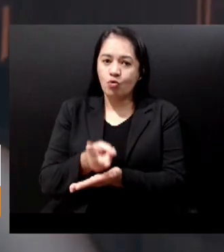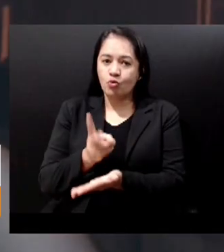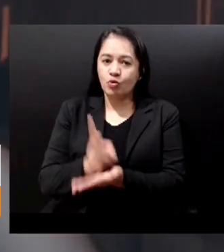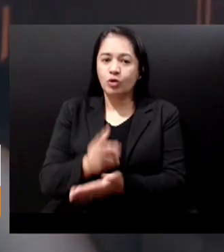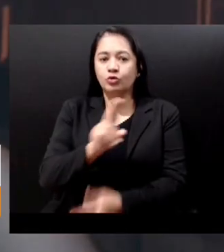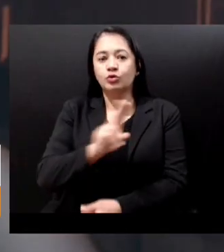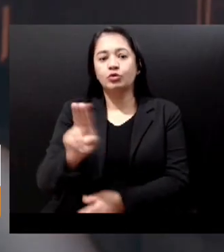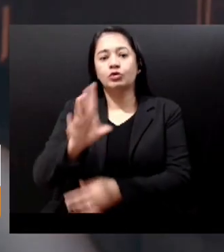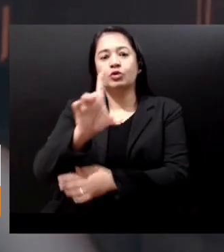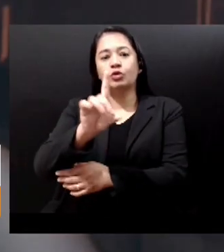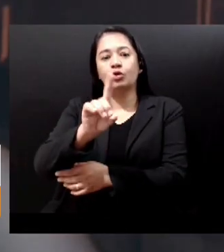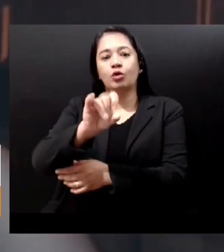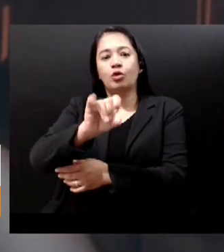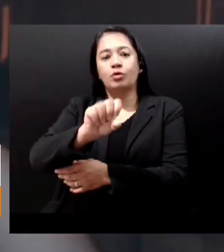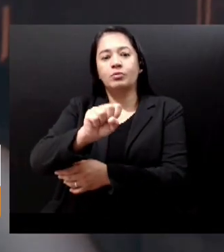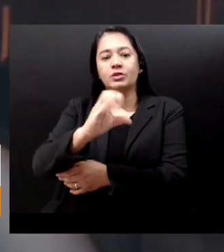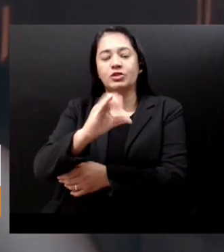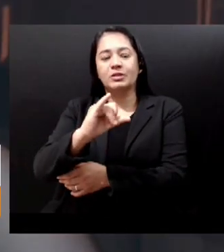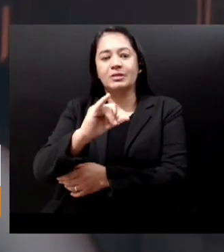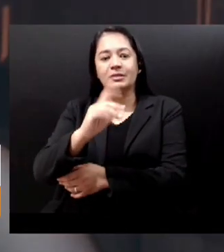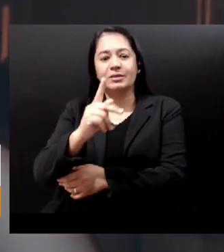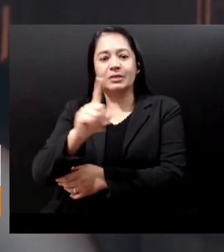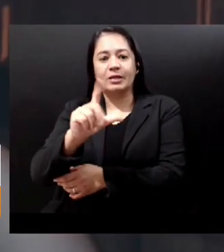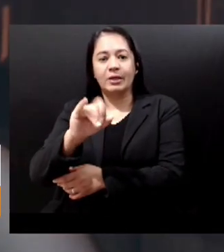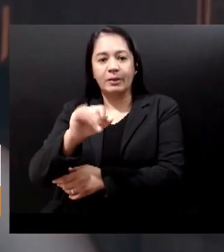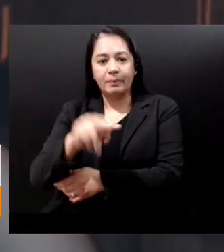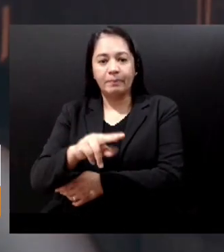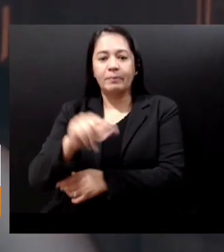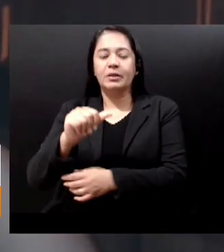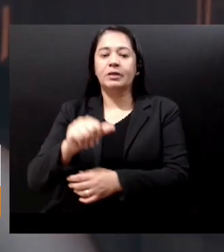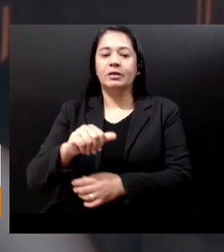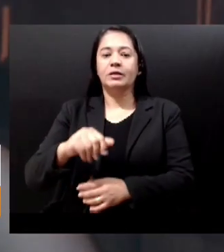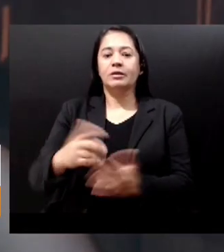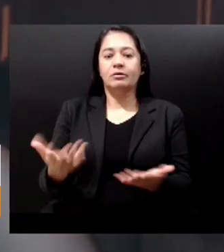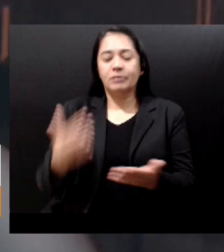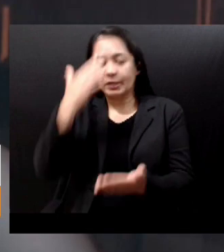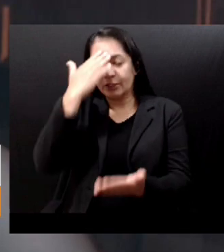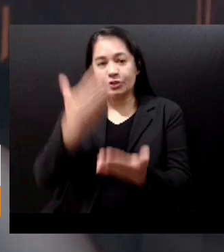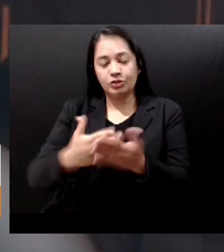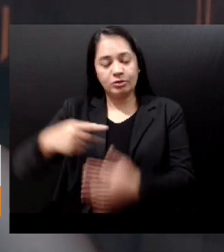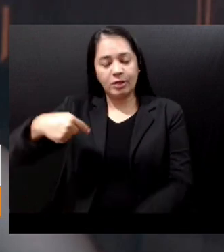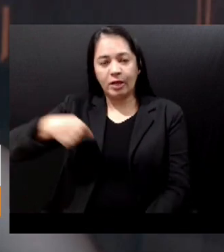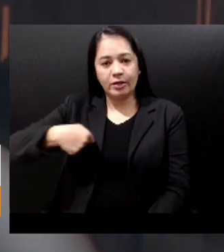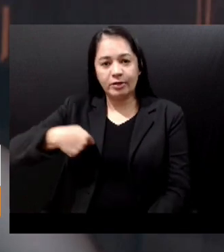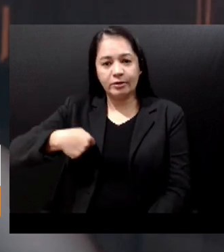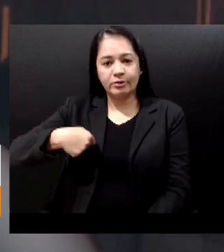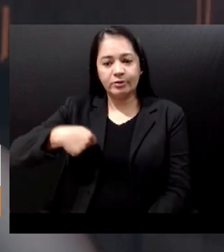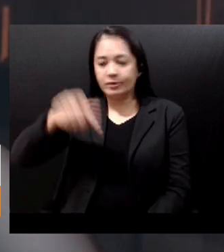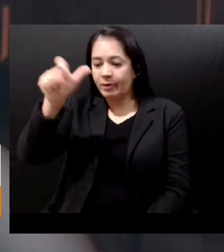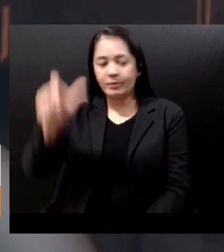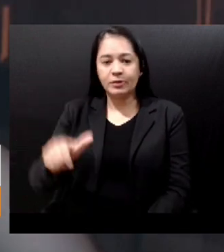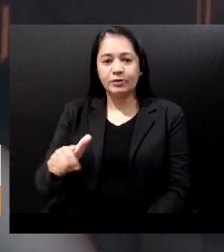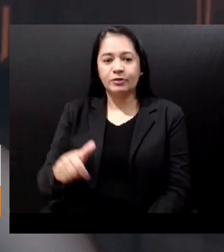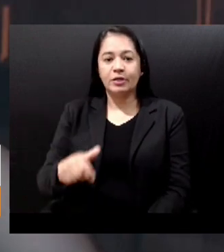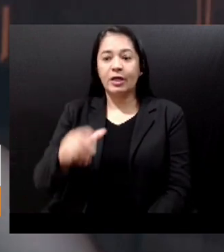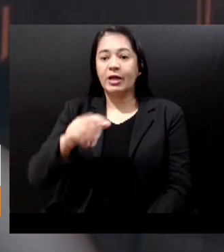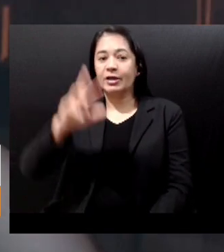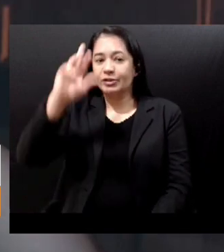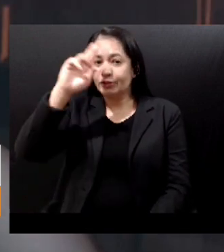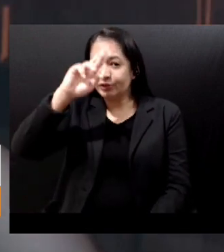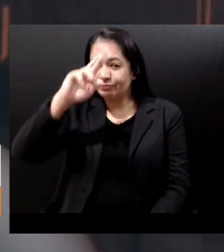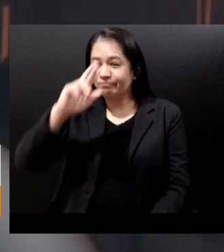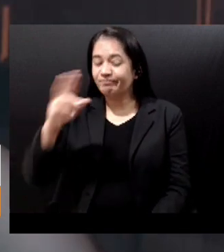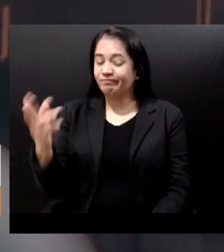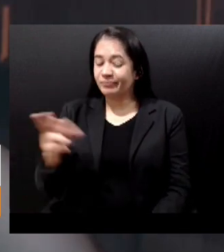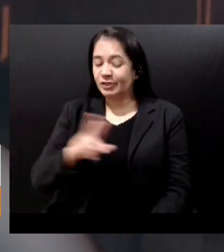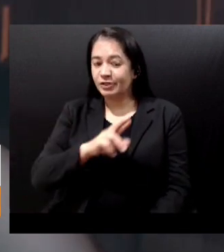de si mesma, a respeito da própria realidade, que são muito mais difíceis de mudar do que simplesmente a gente achar que a gente